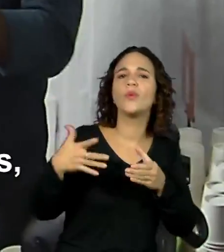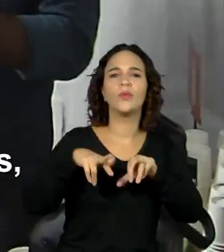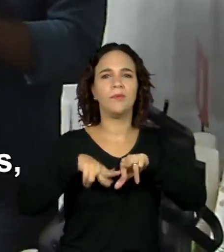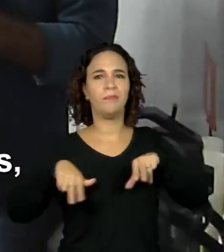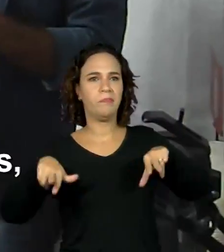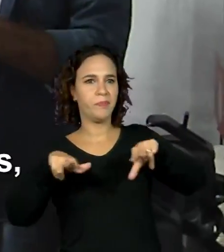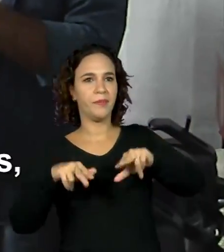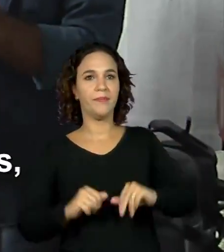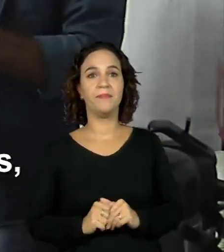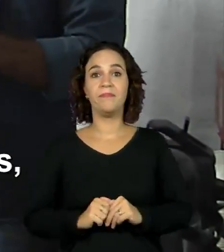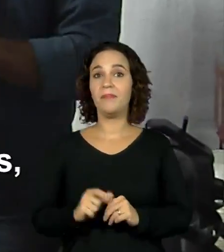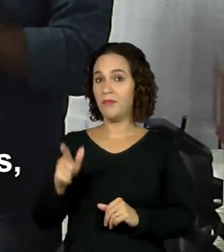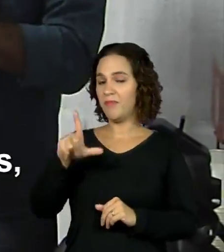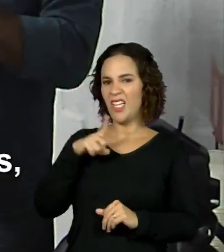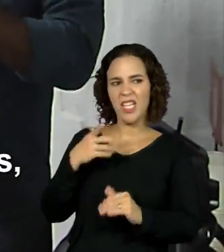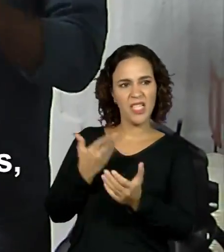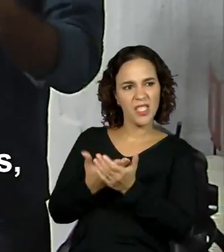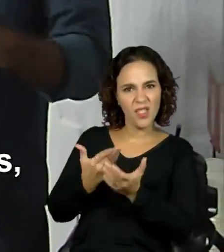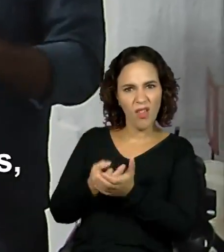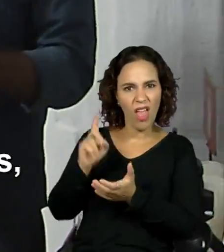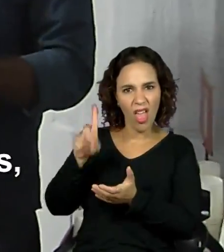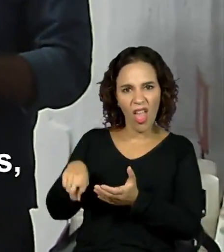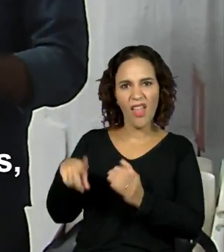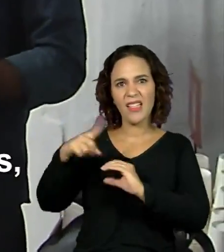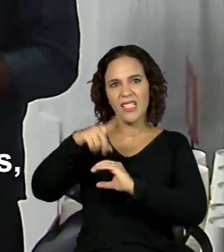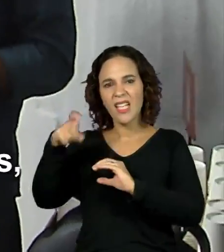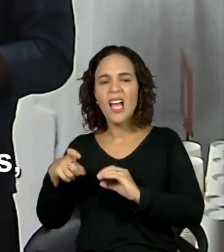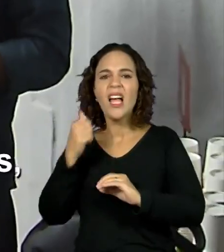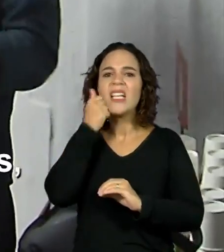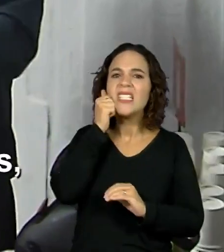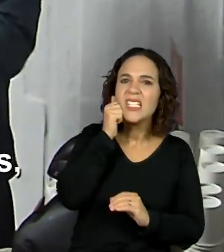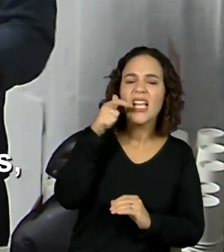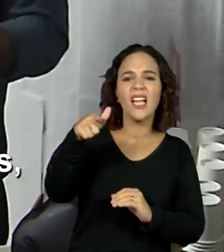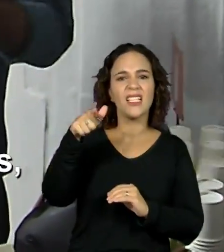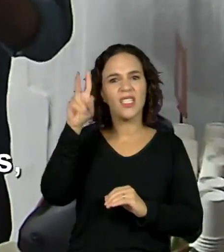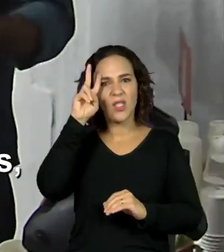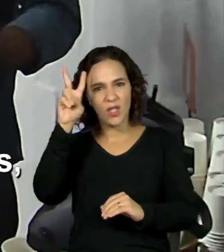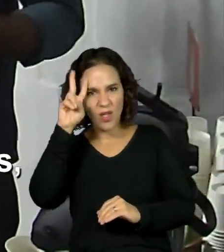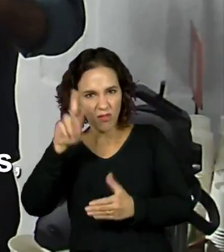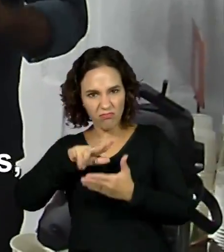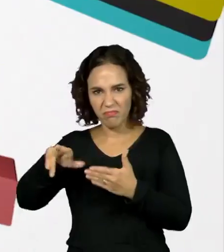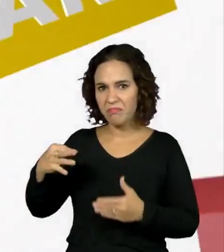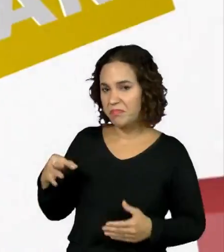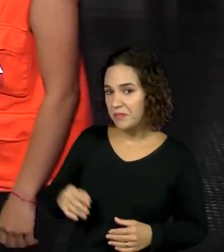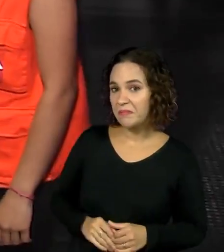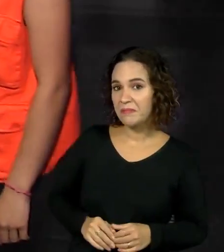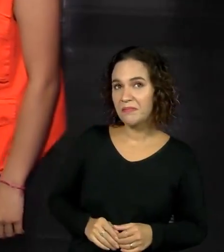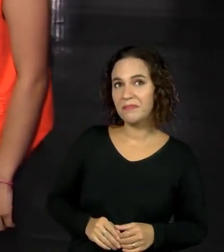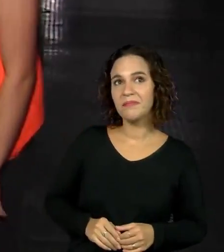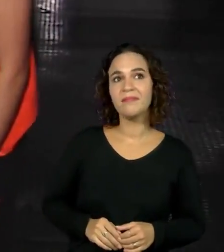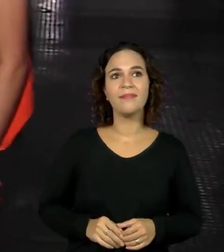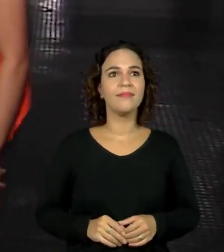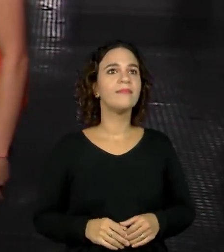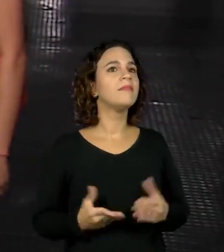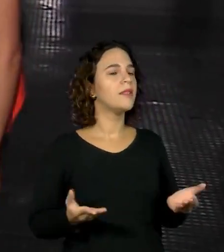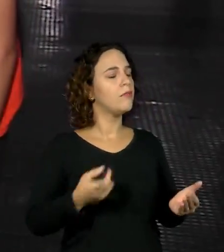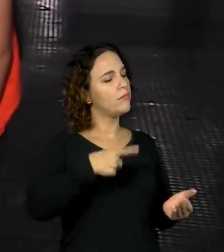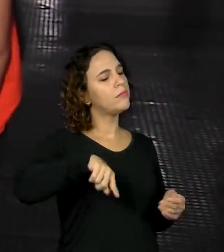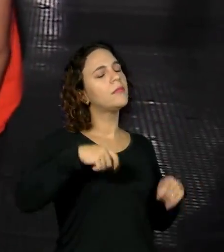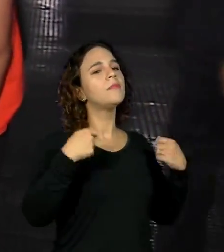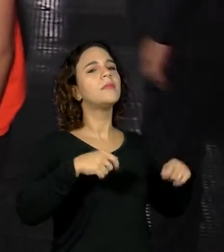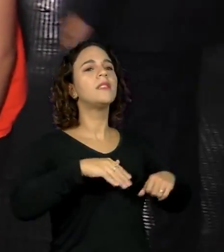In general, you don't study like science, history. O que eu costumo fazer,